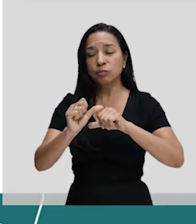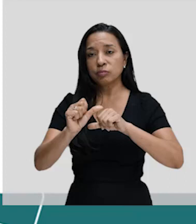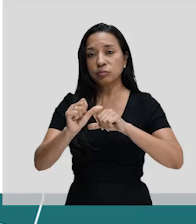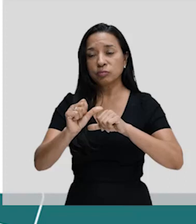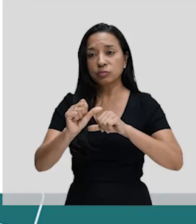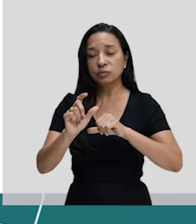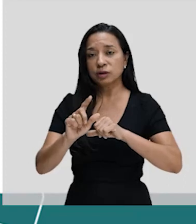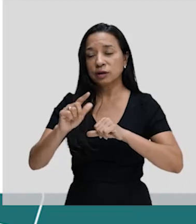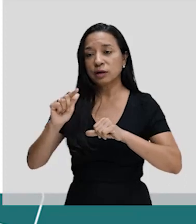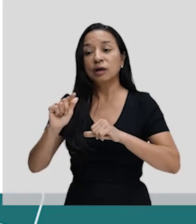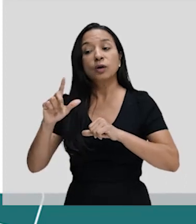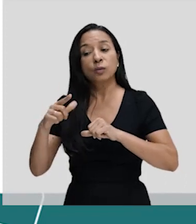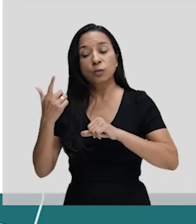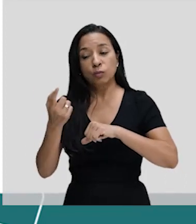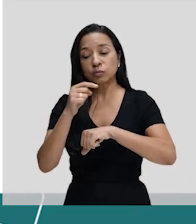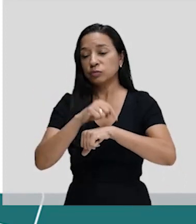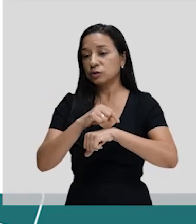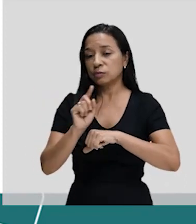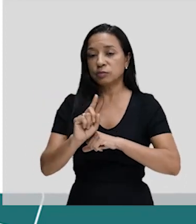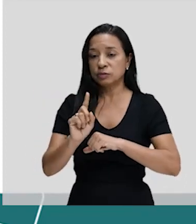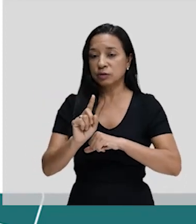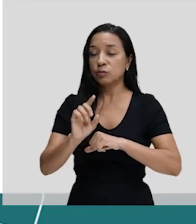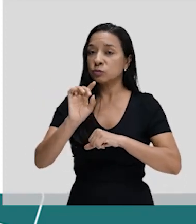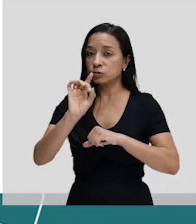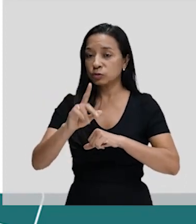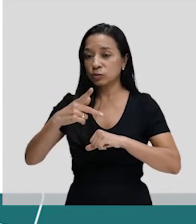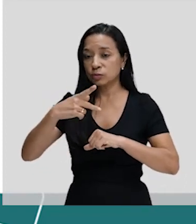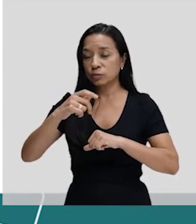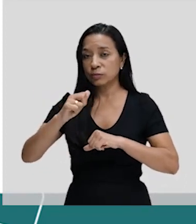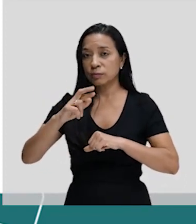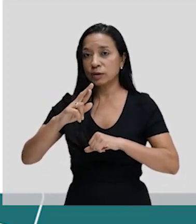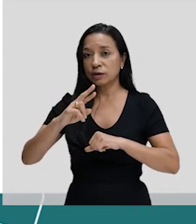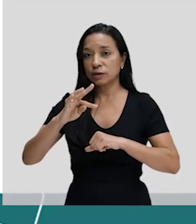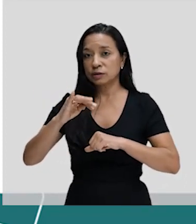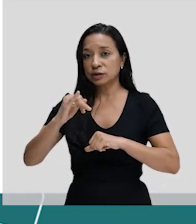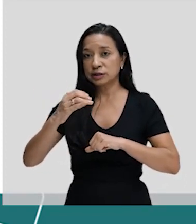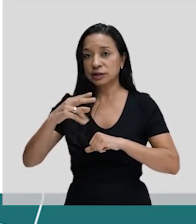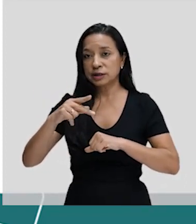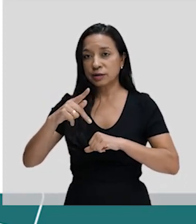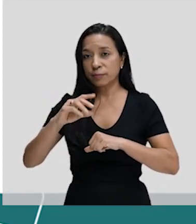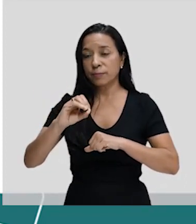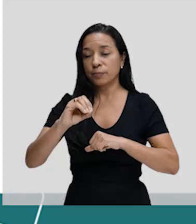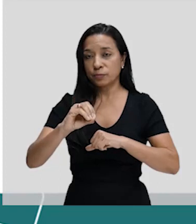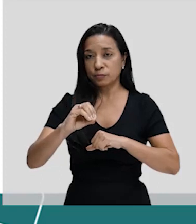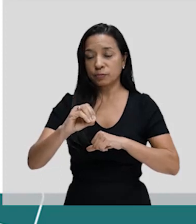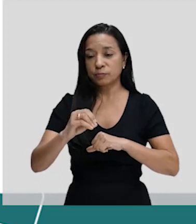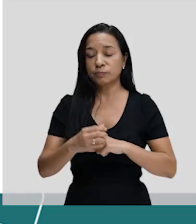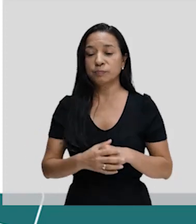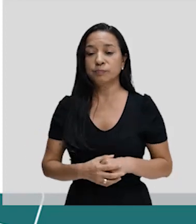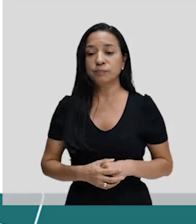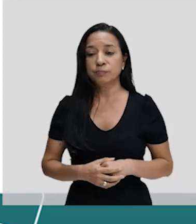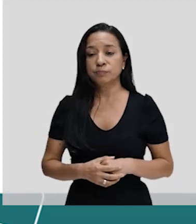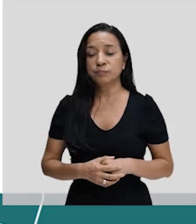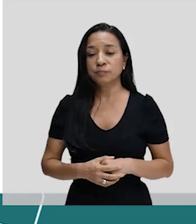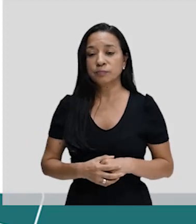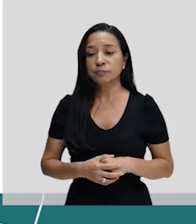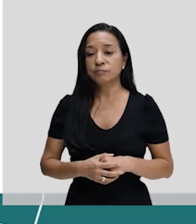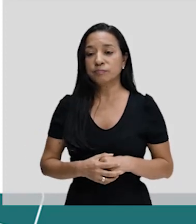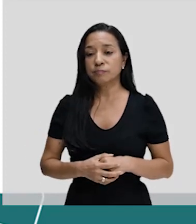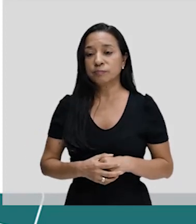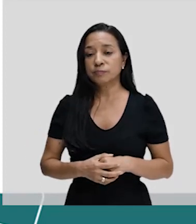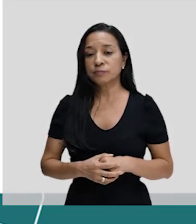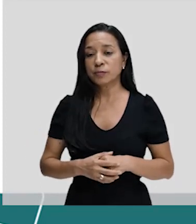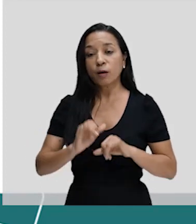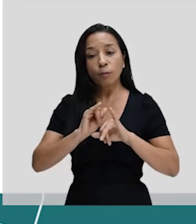altera no particípio. A boa notícia é que, ainda que não haja regra para identificar os verbos